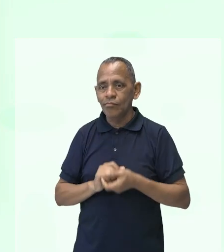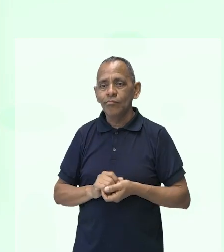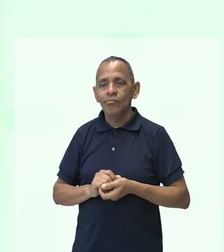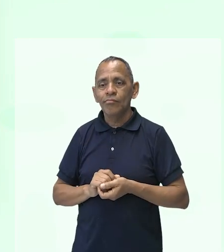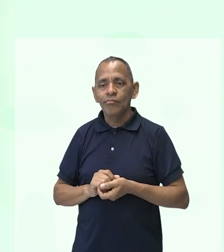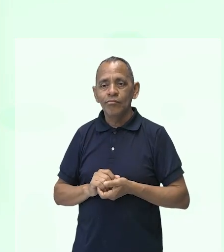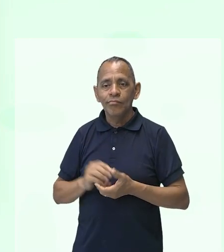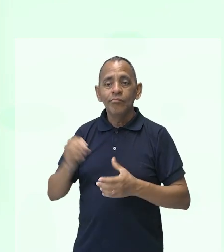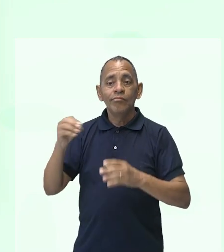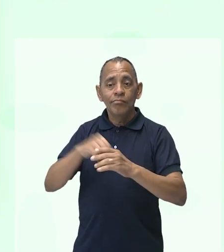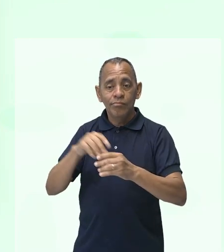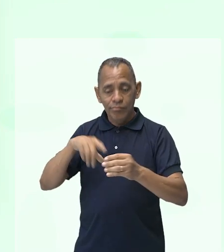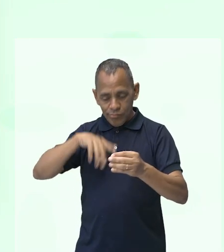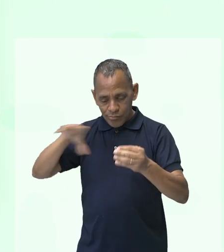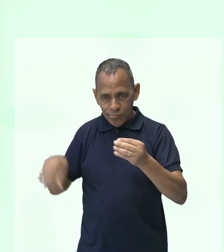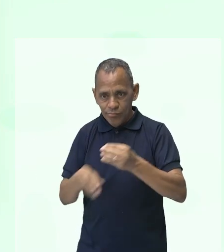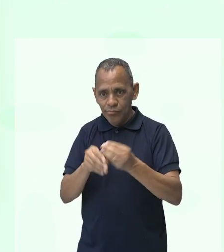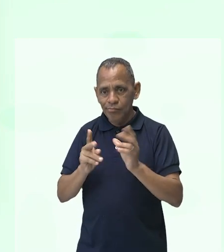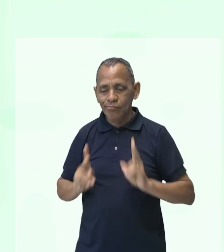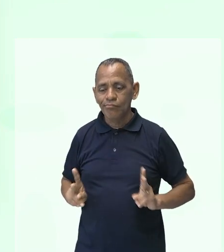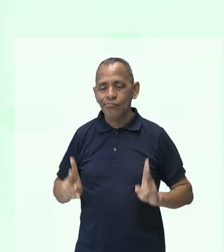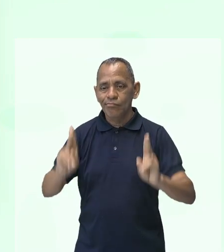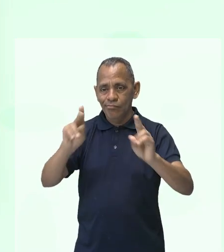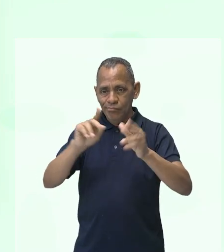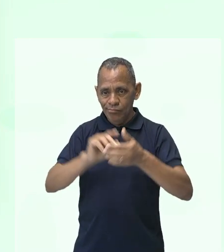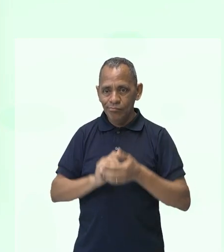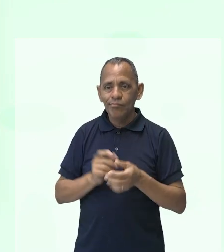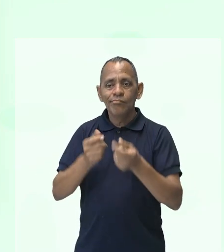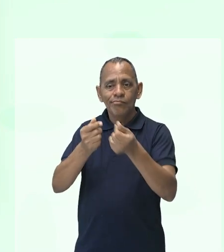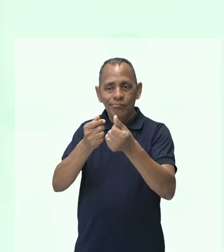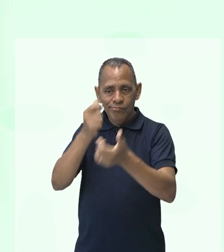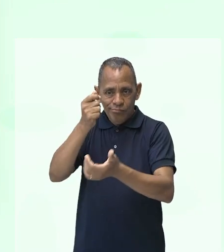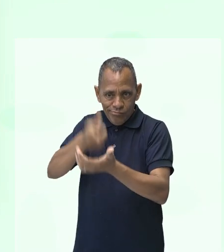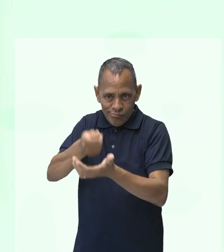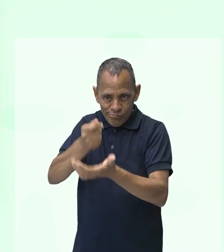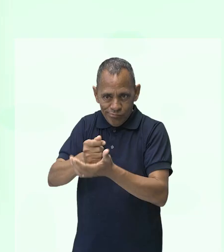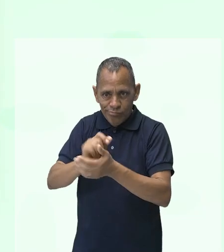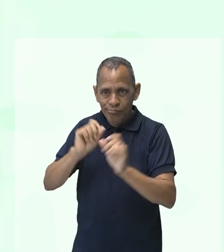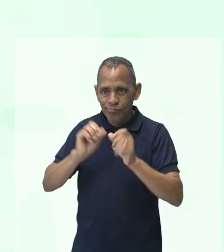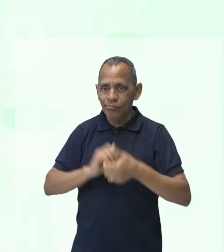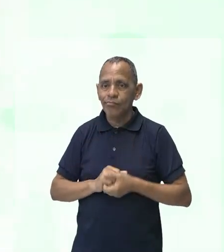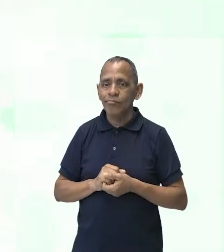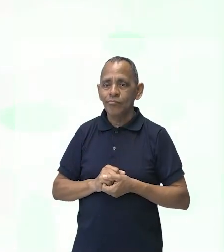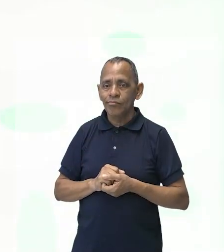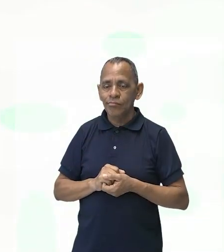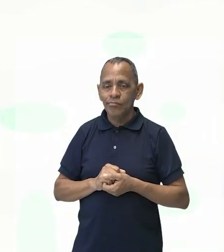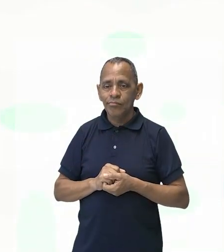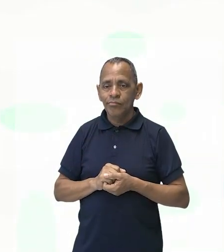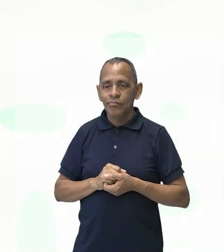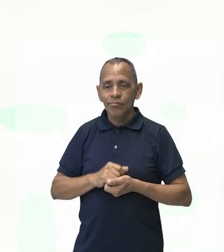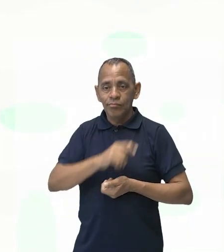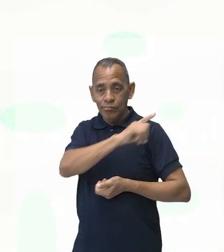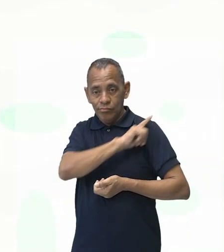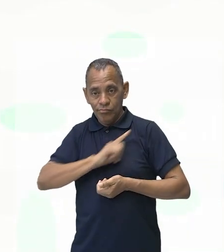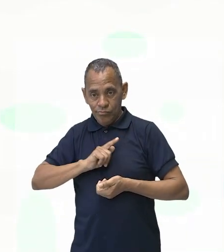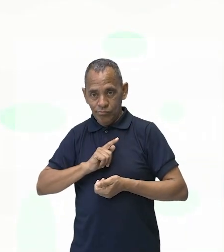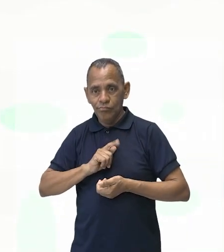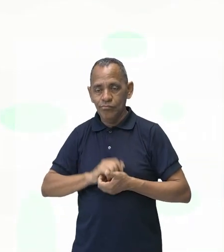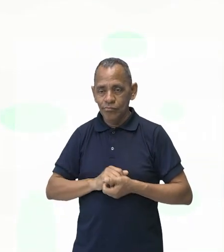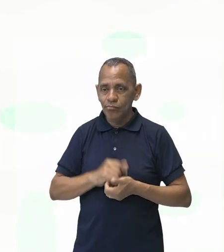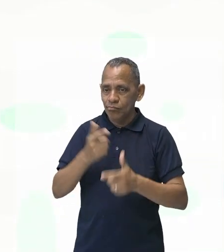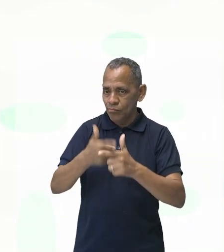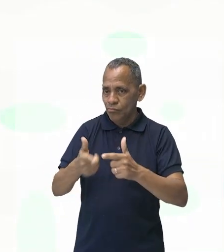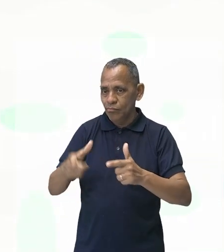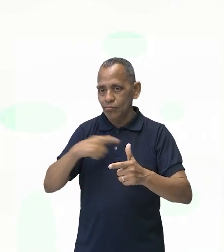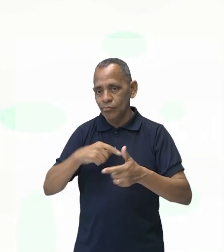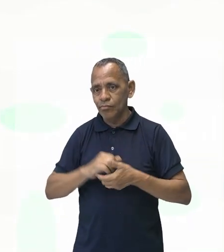gastos públicos e aumento de impostos, certo? O nosso próximo tópico que a gente precisa